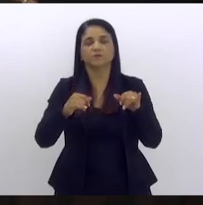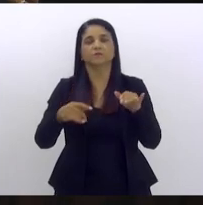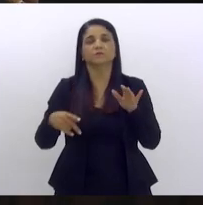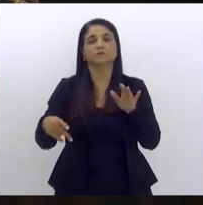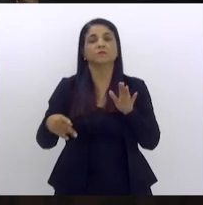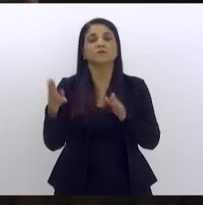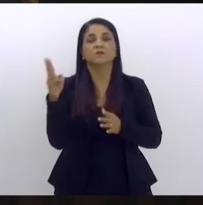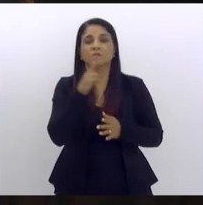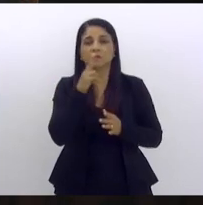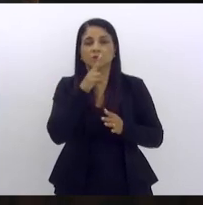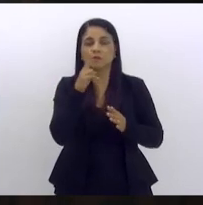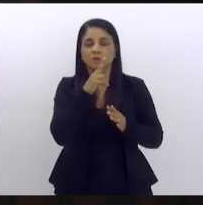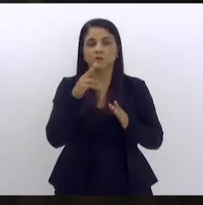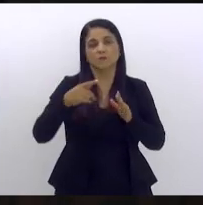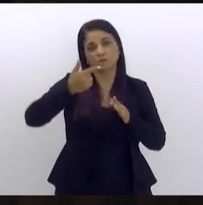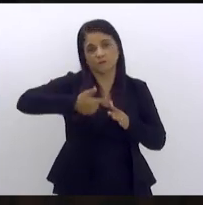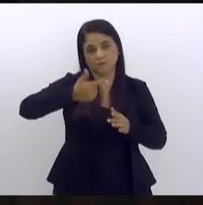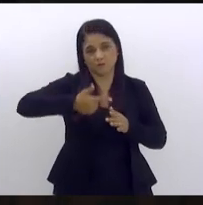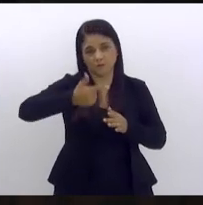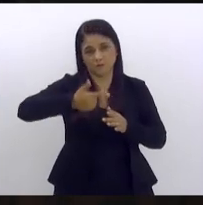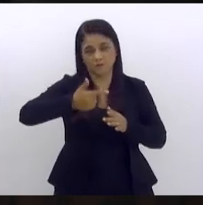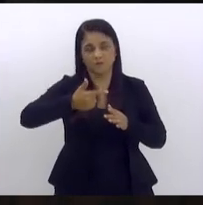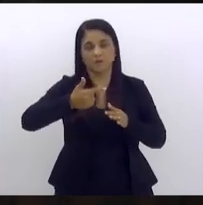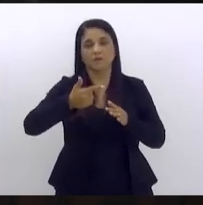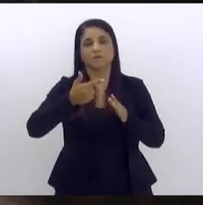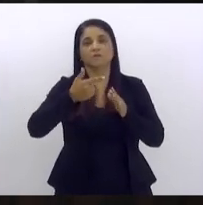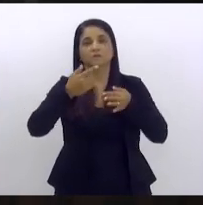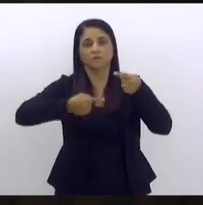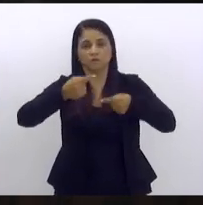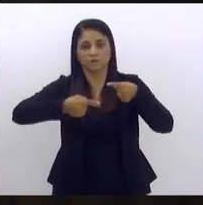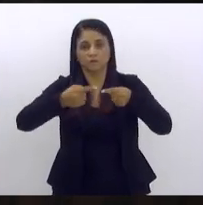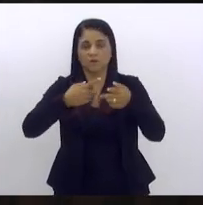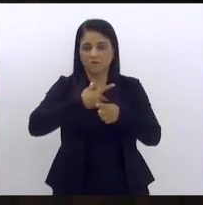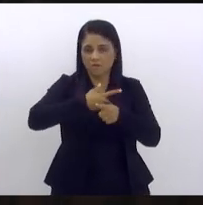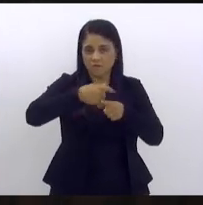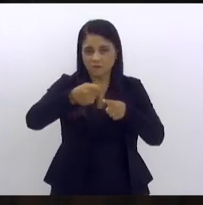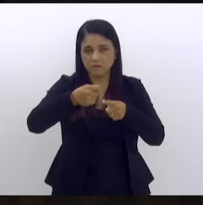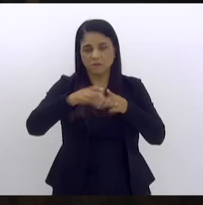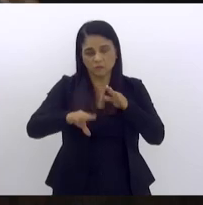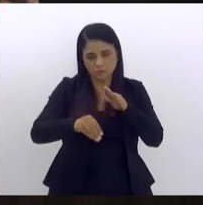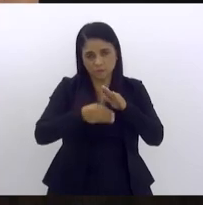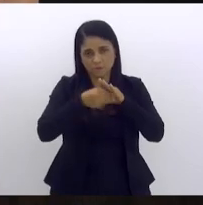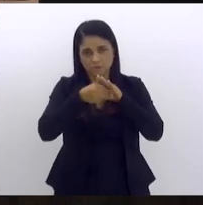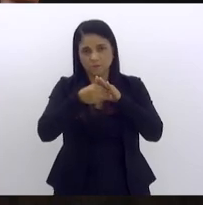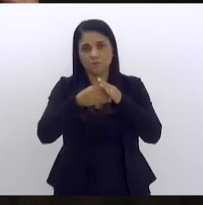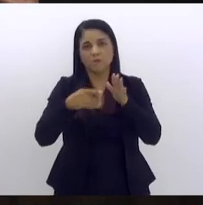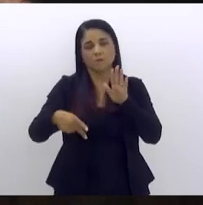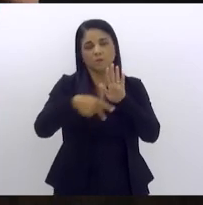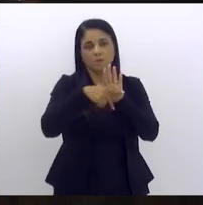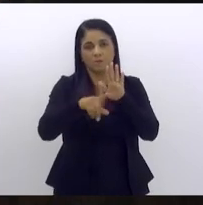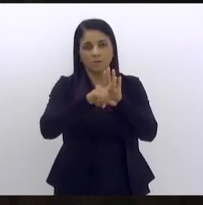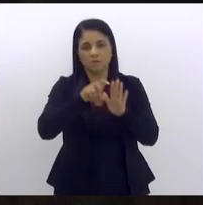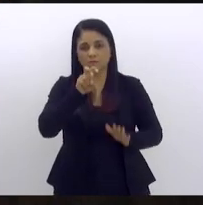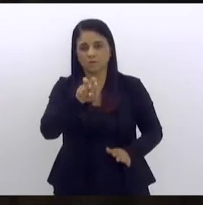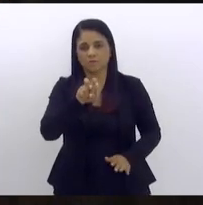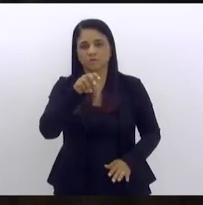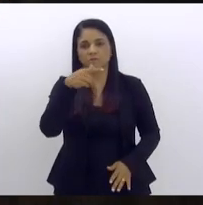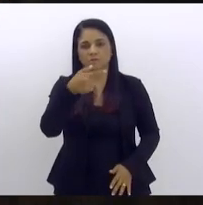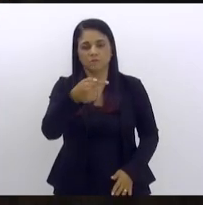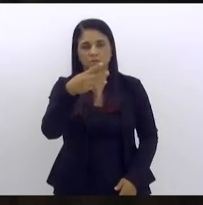tramitação ordinária, em segunda discussão, redação do vencido assim emendada. Projeto de lei número